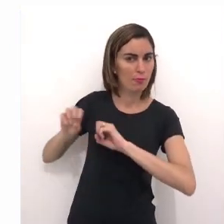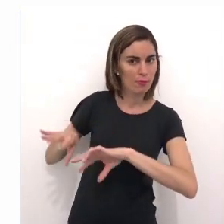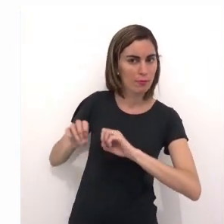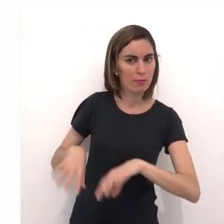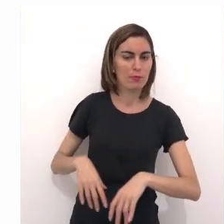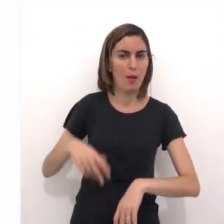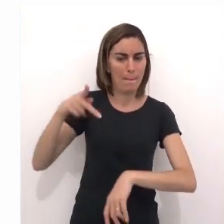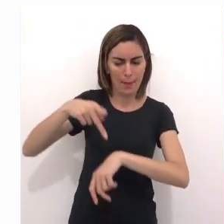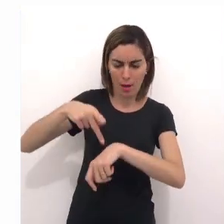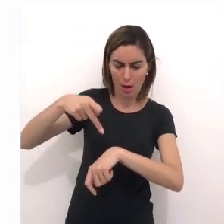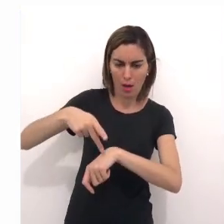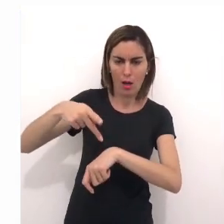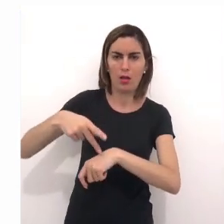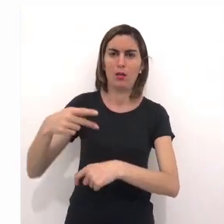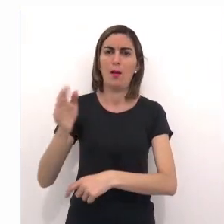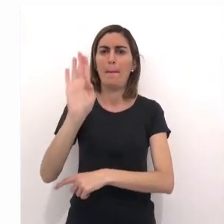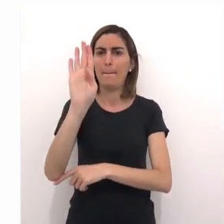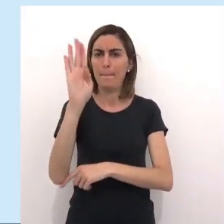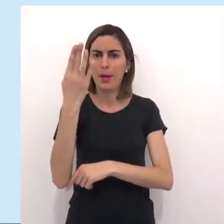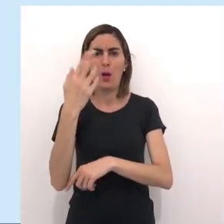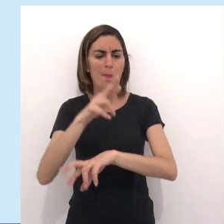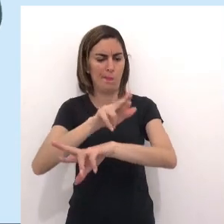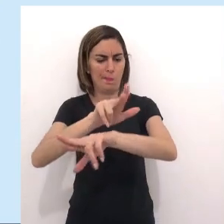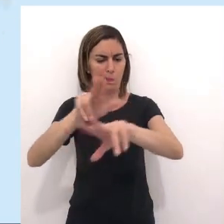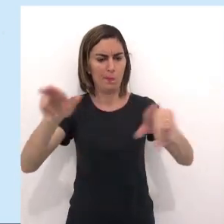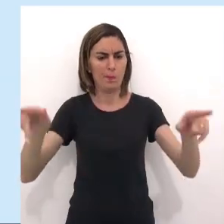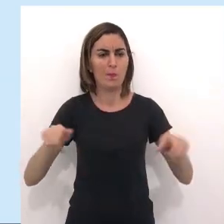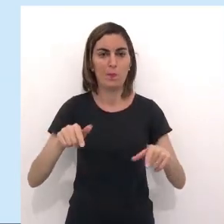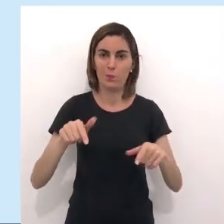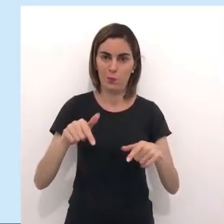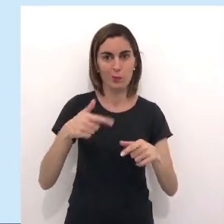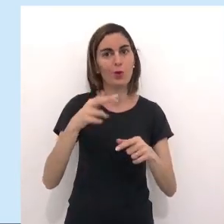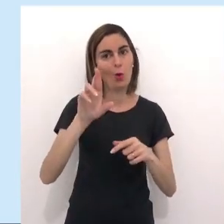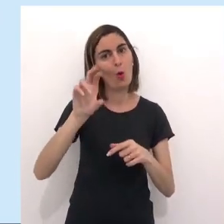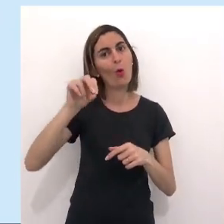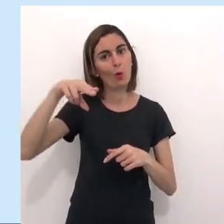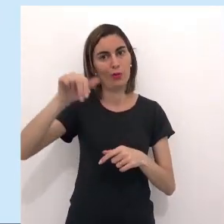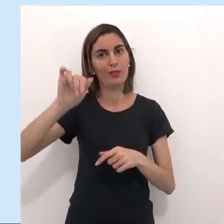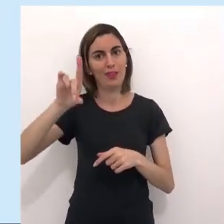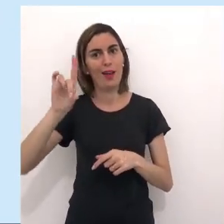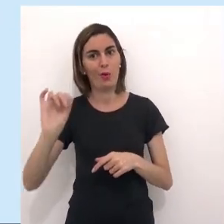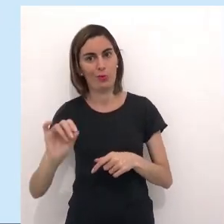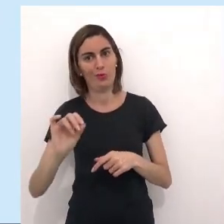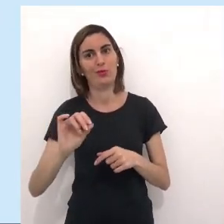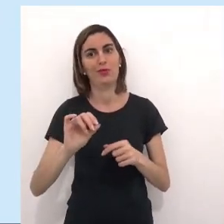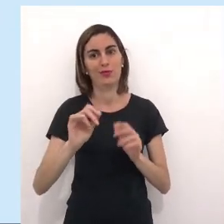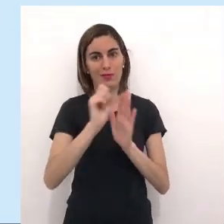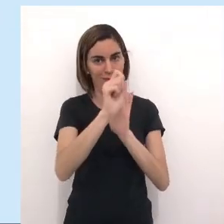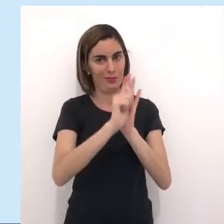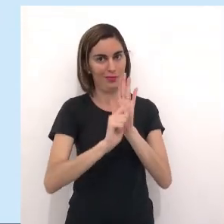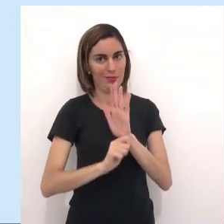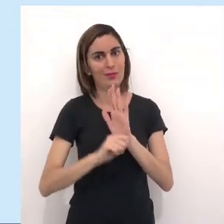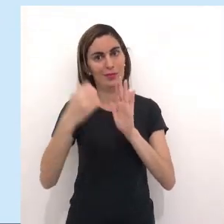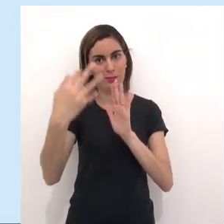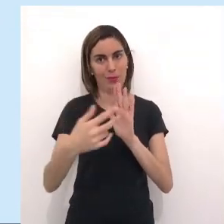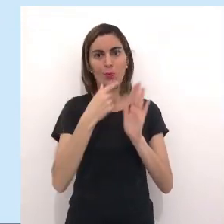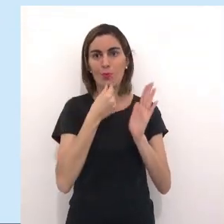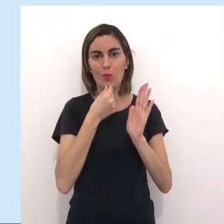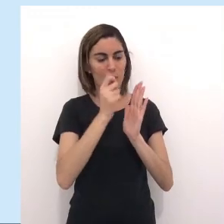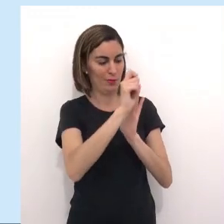pedras, paus e etc. Segundo Ronaldo Weifans, né? Então, ele coloca